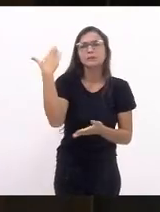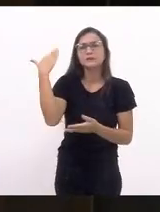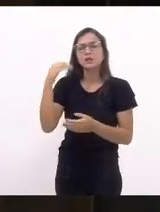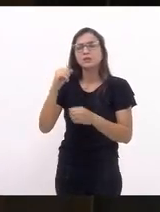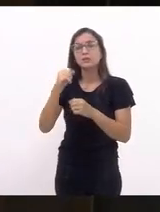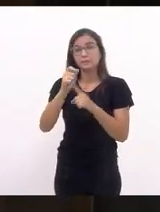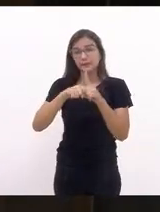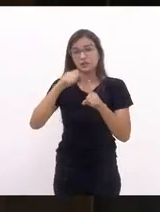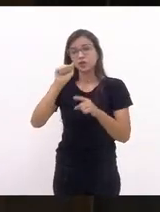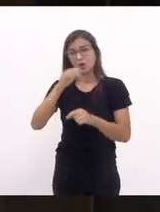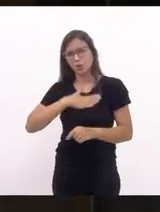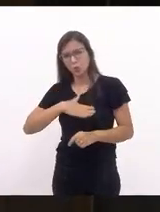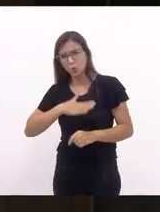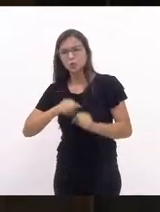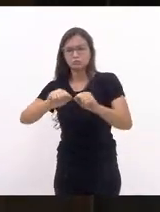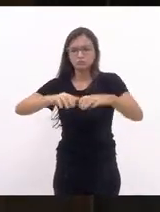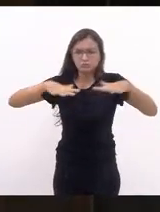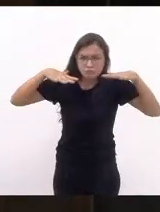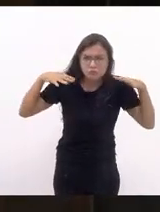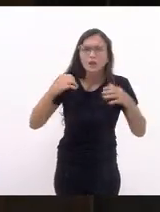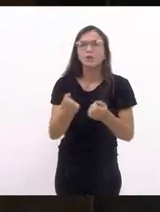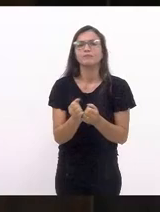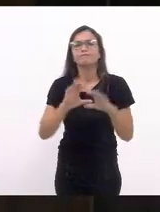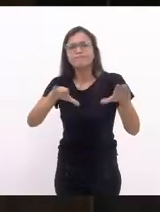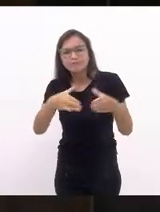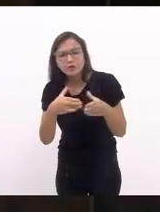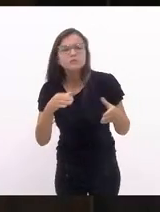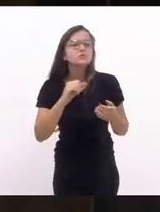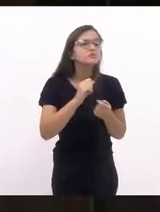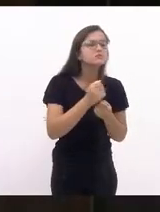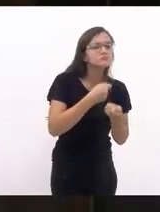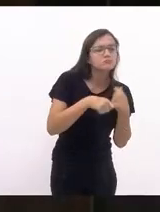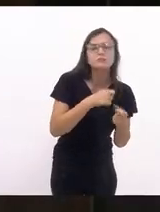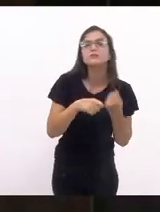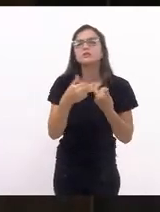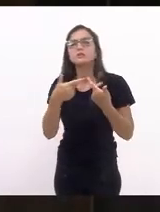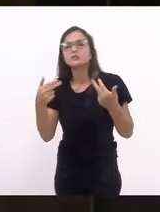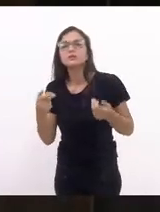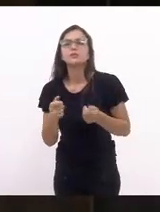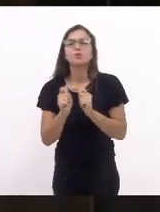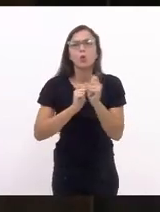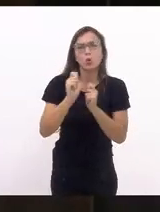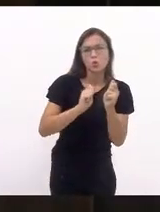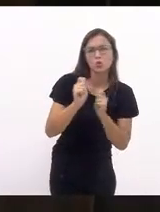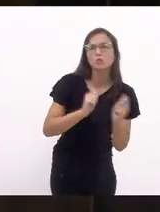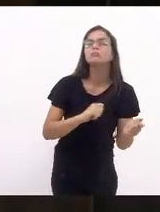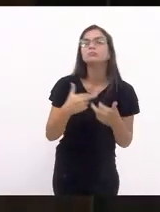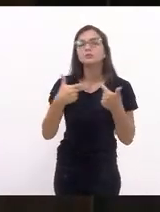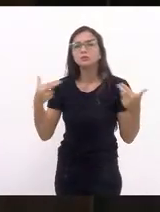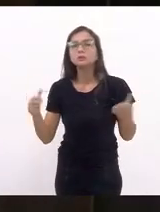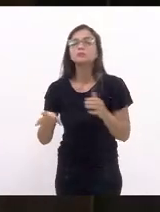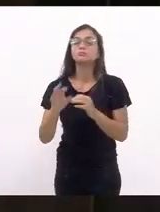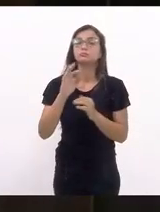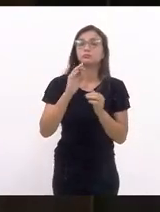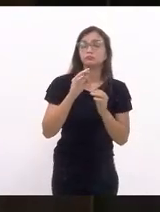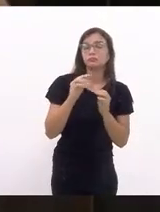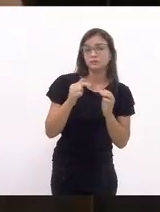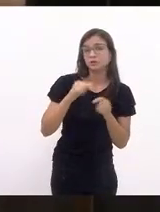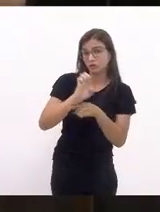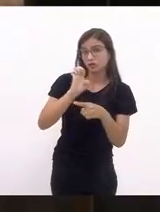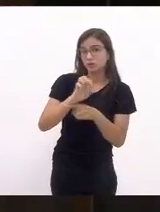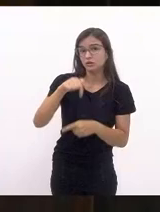das reuniões Ordinárias da comissão de tributação controle da arrecadação do estadual e da fiscalização dos tributos estaduais